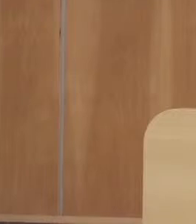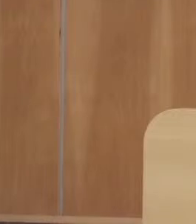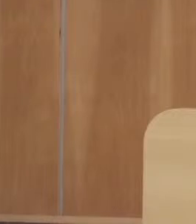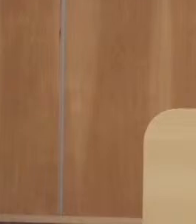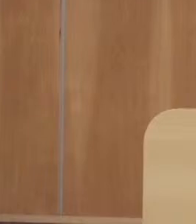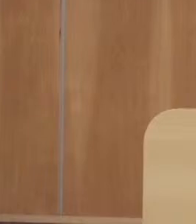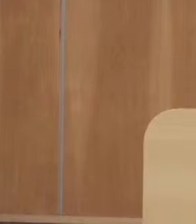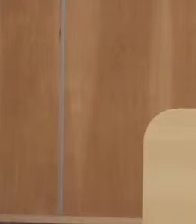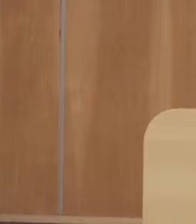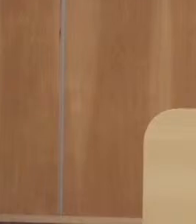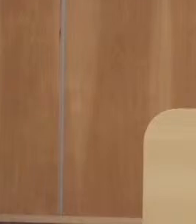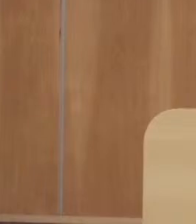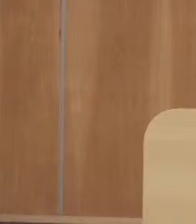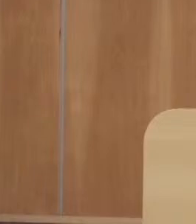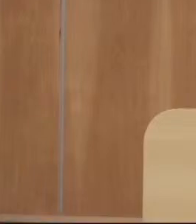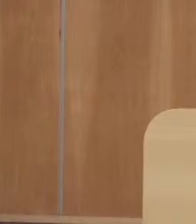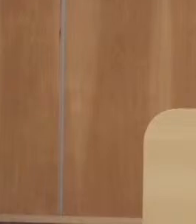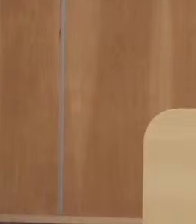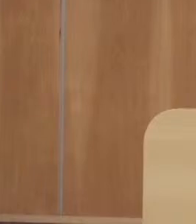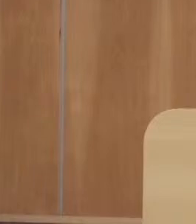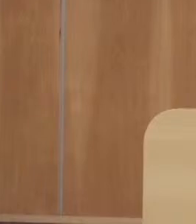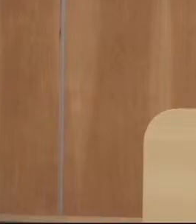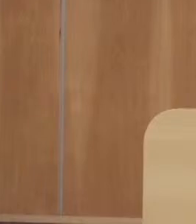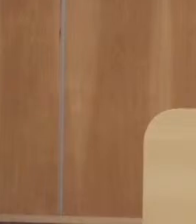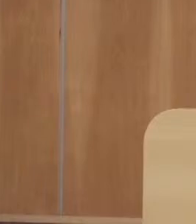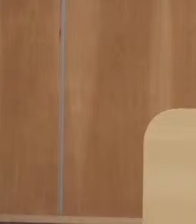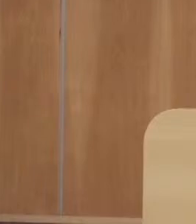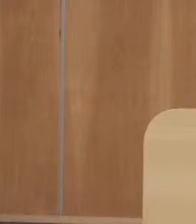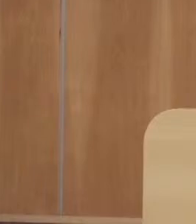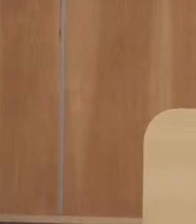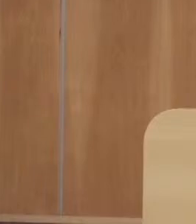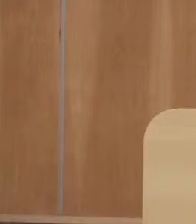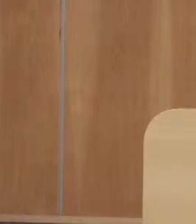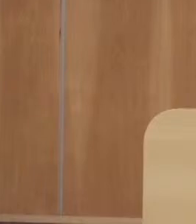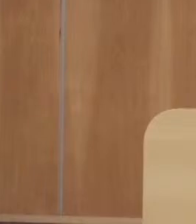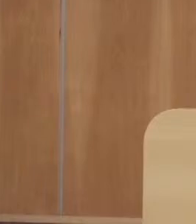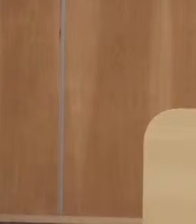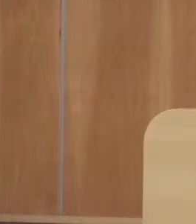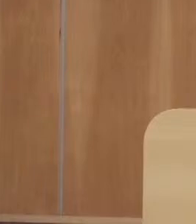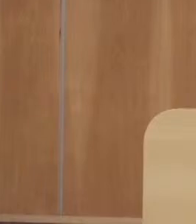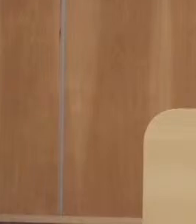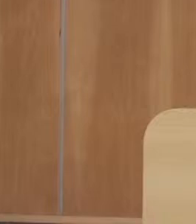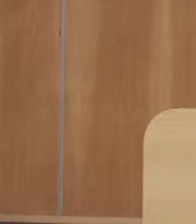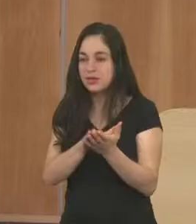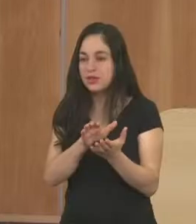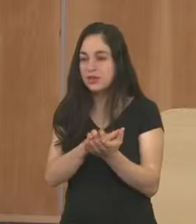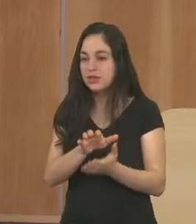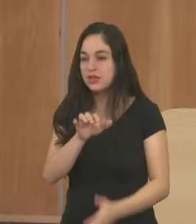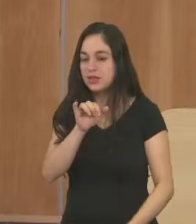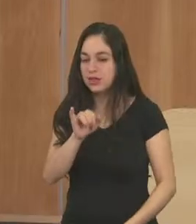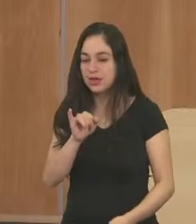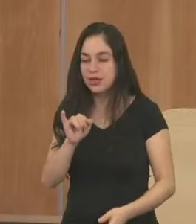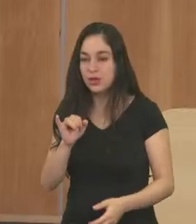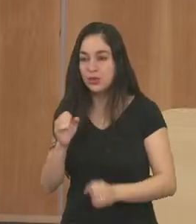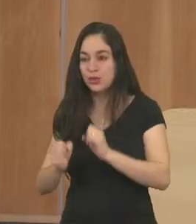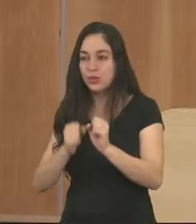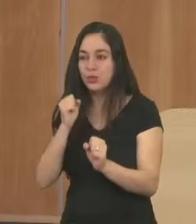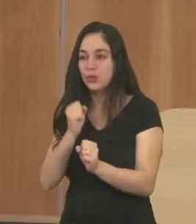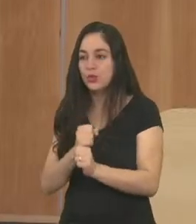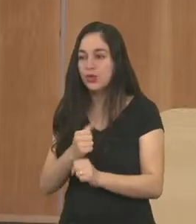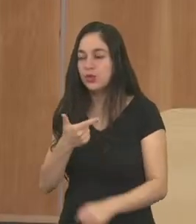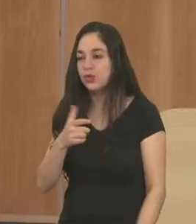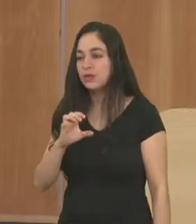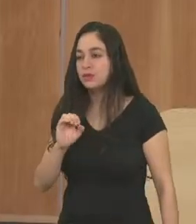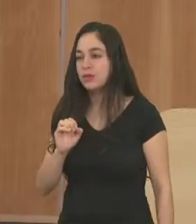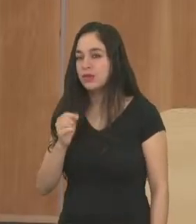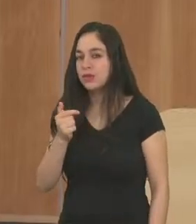fica localizada aqui no município de Jacareí. No ano de 2022, a Avibras ela entra